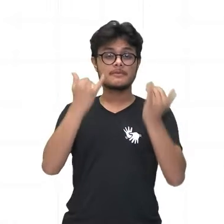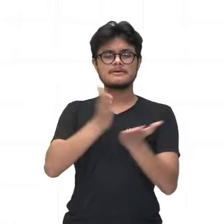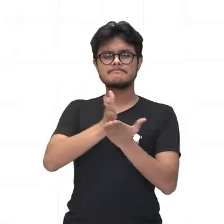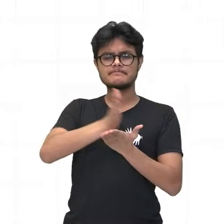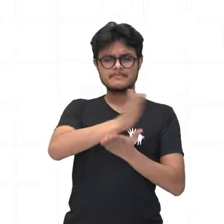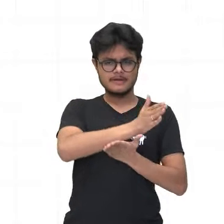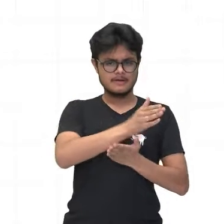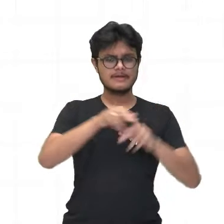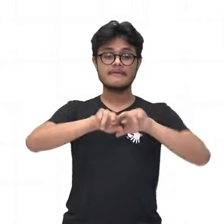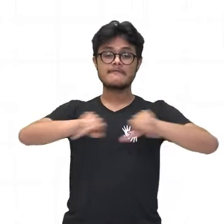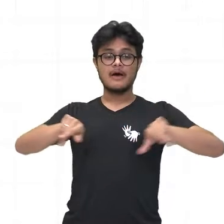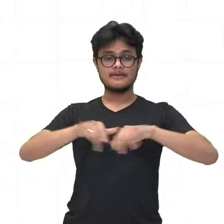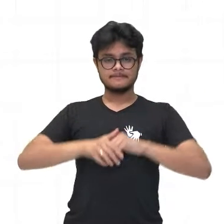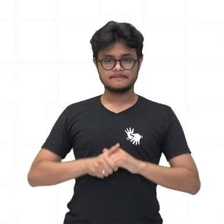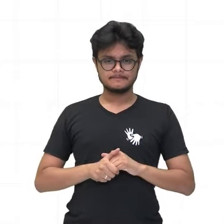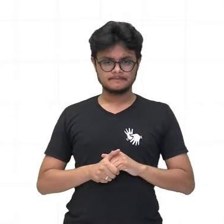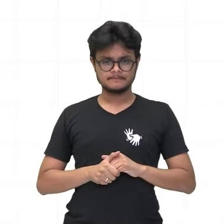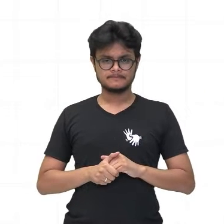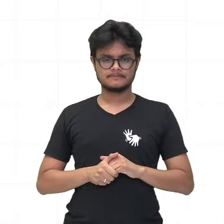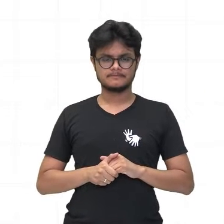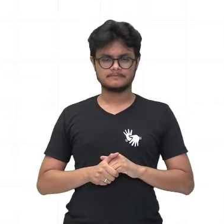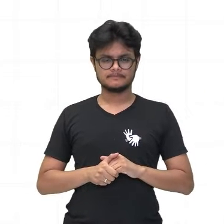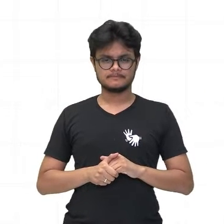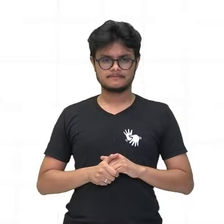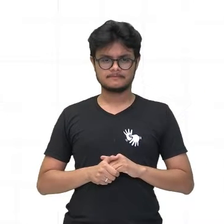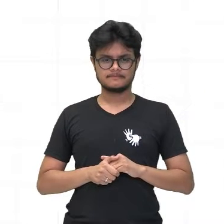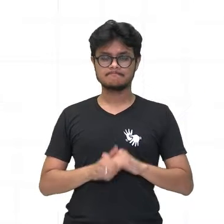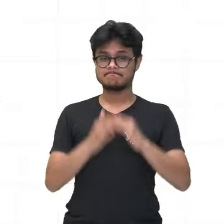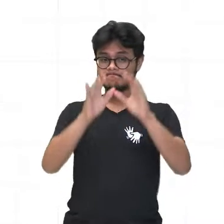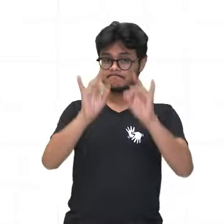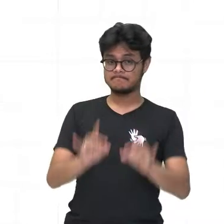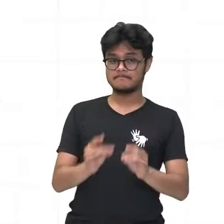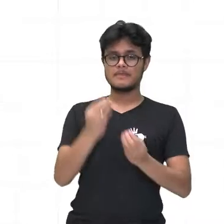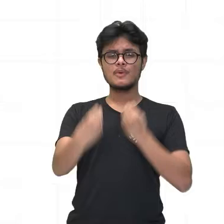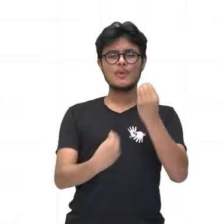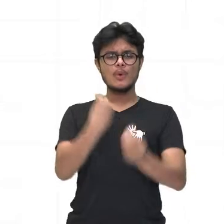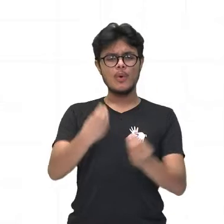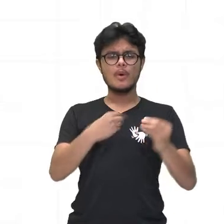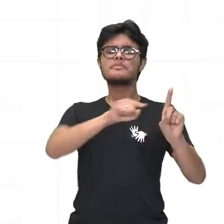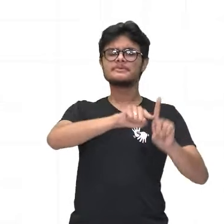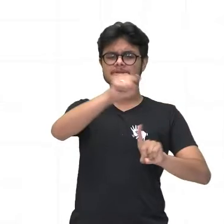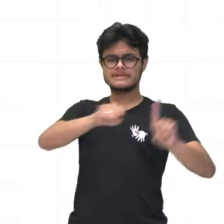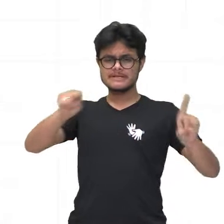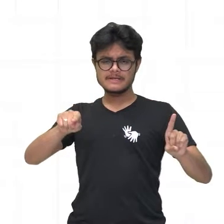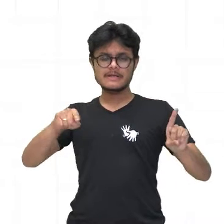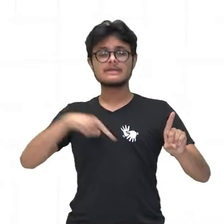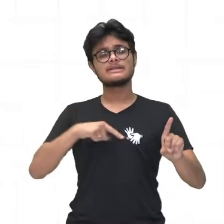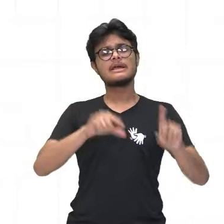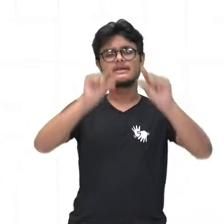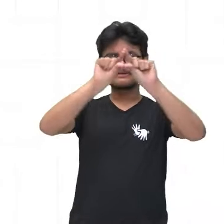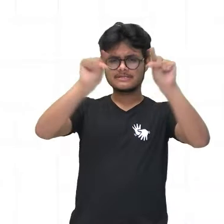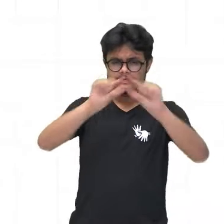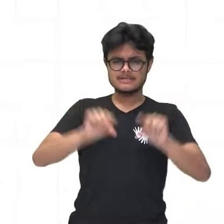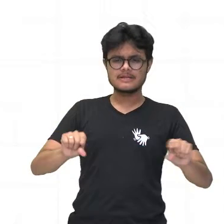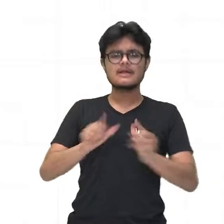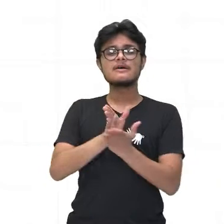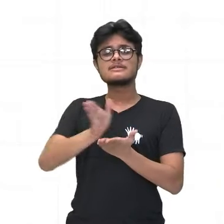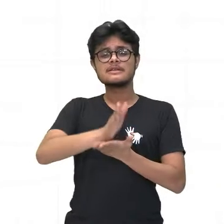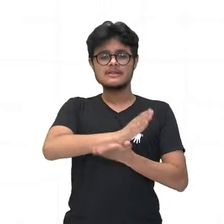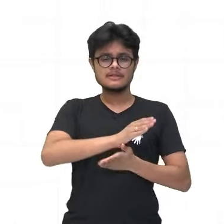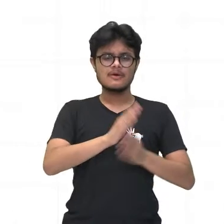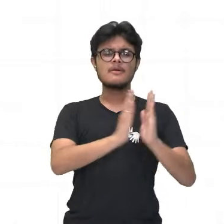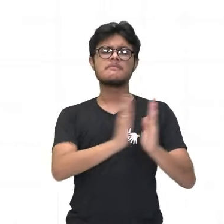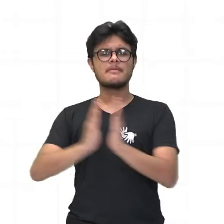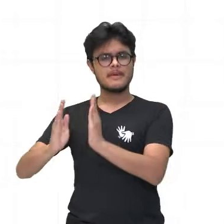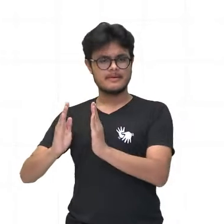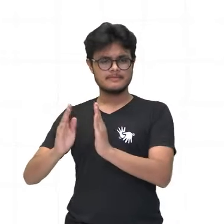barras e de setores e gráficos pictóricos. Detalhamento, construção de gráficos, colunas, setores, linhas, com